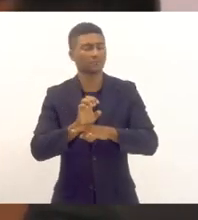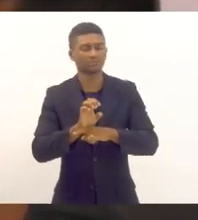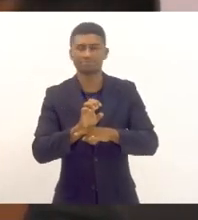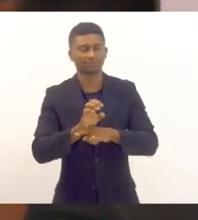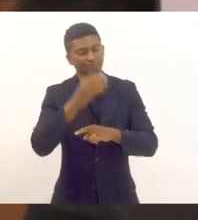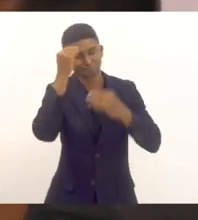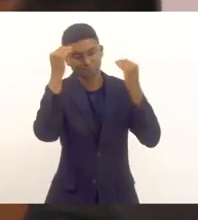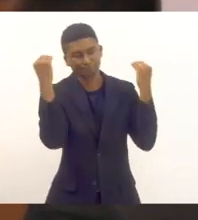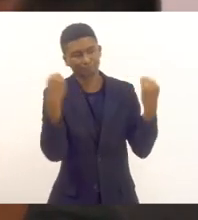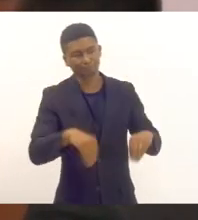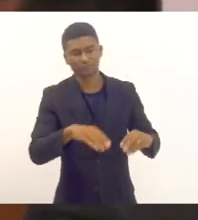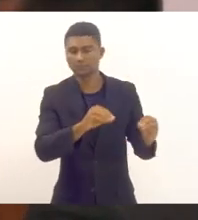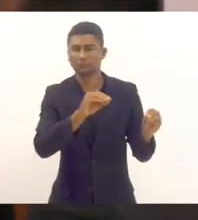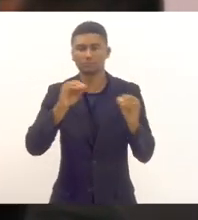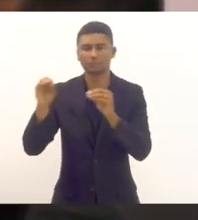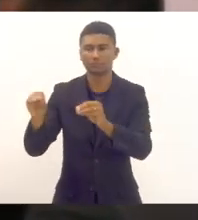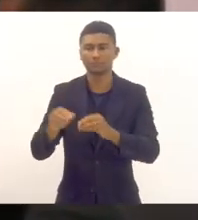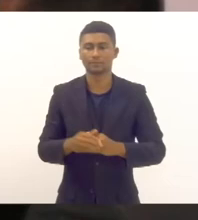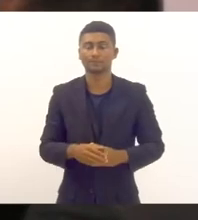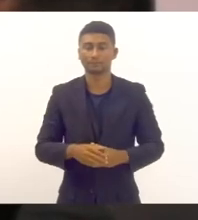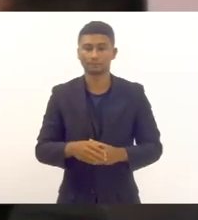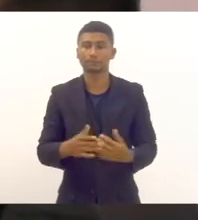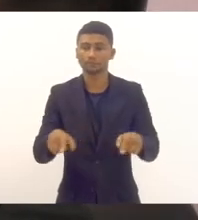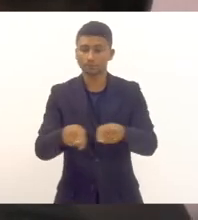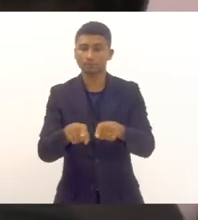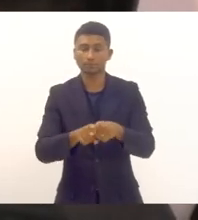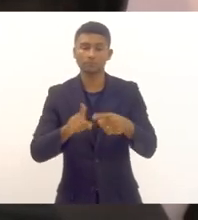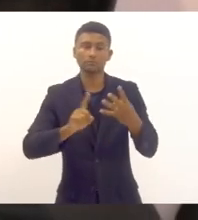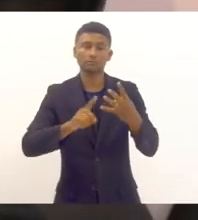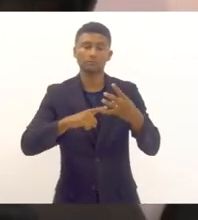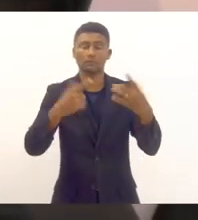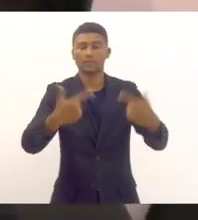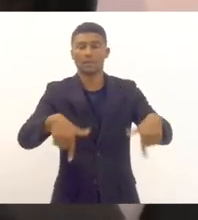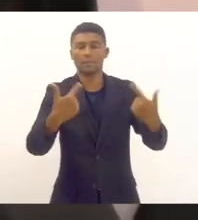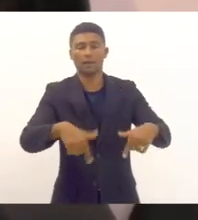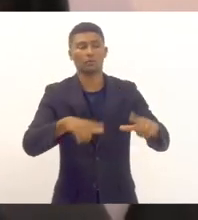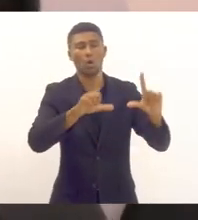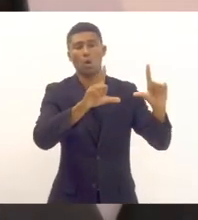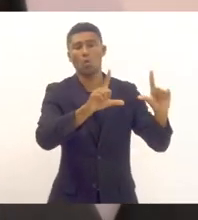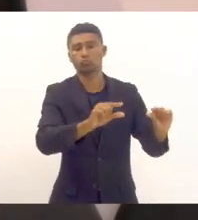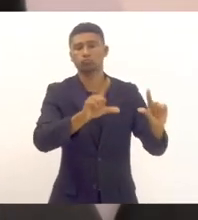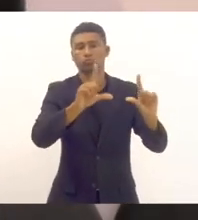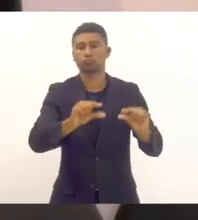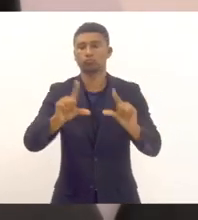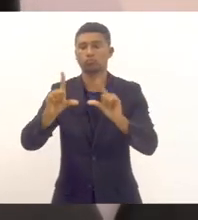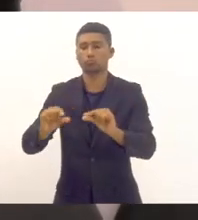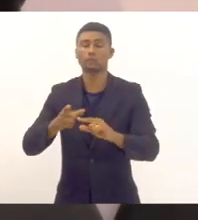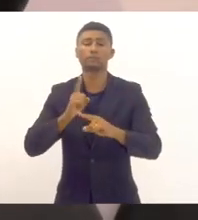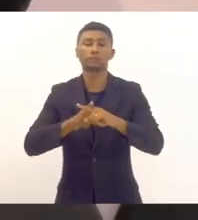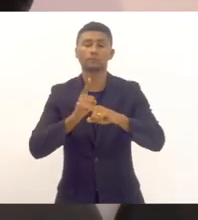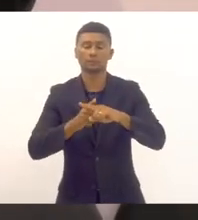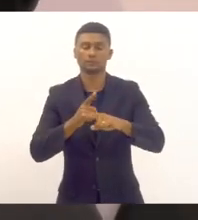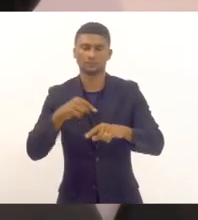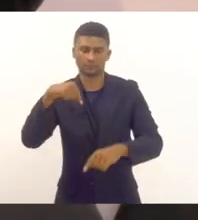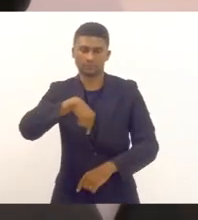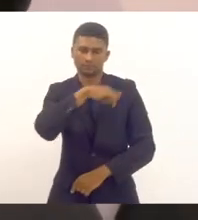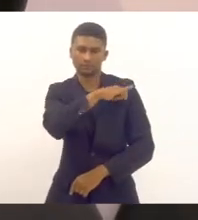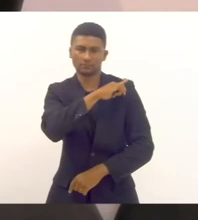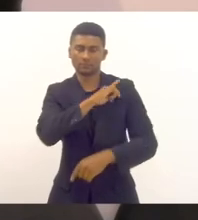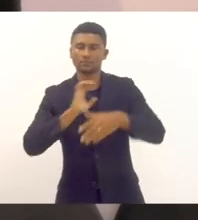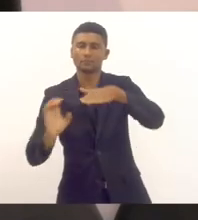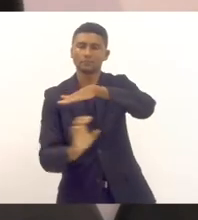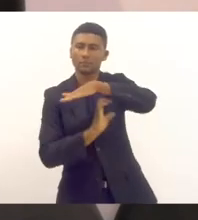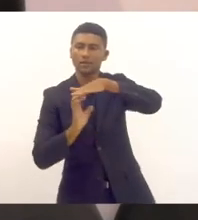né? E menor oferta de emprego com a evasão dessas empresas. Porque quando o empresário do Rio de Janeiro compra